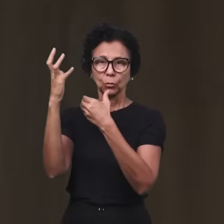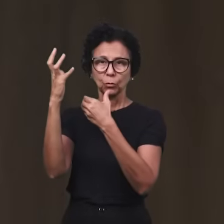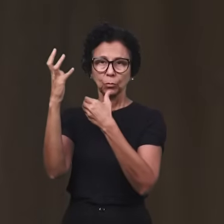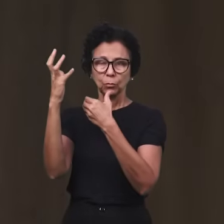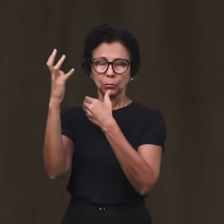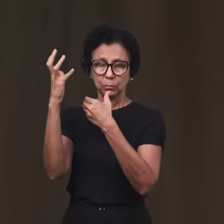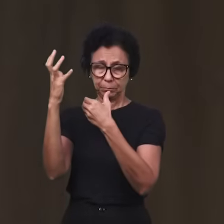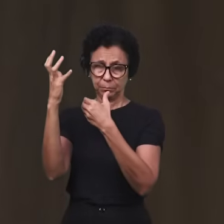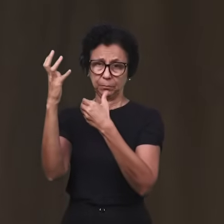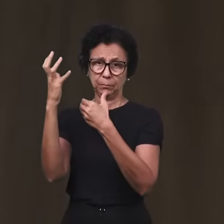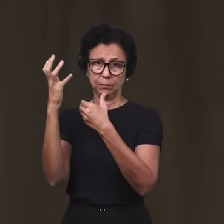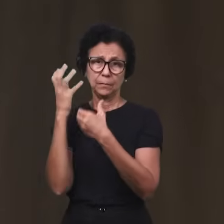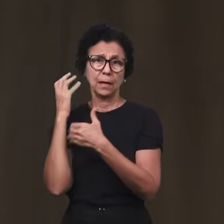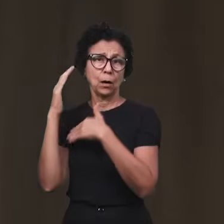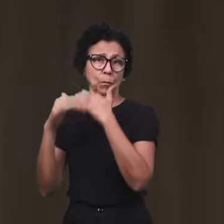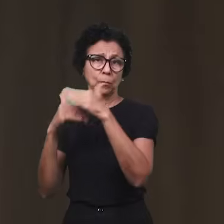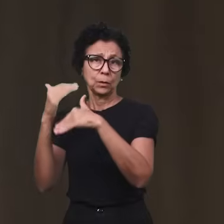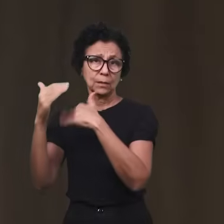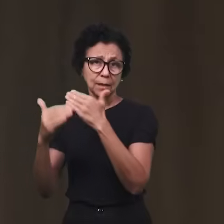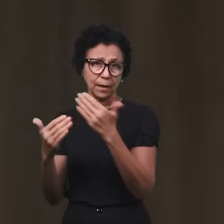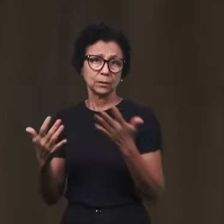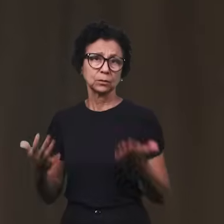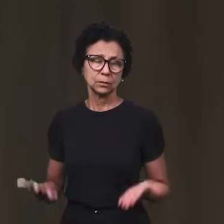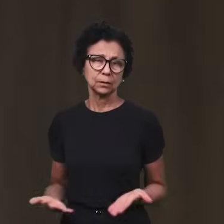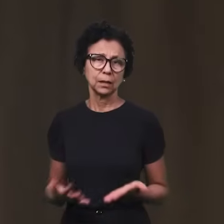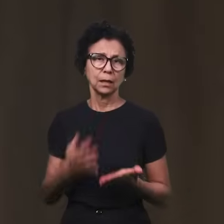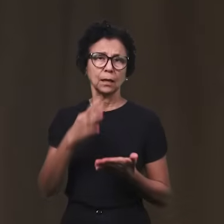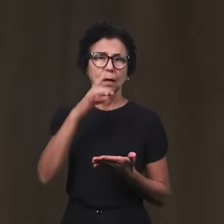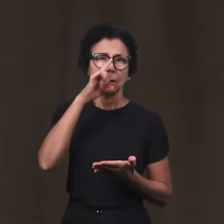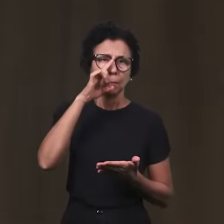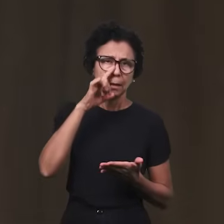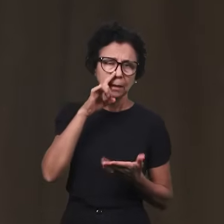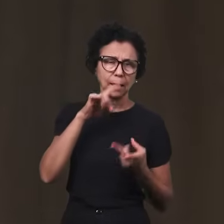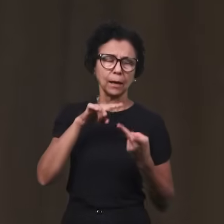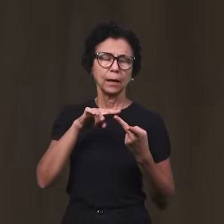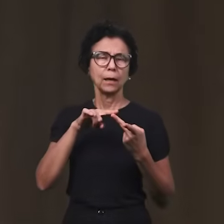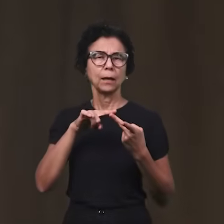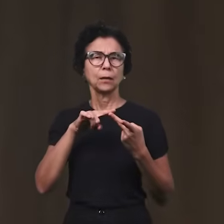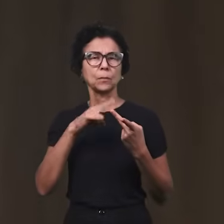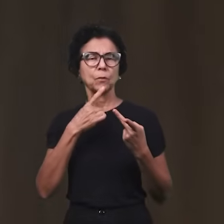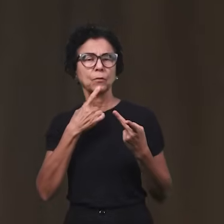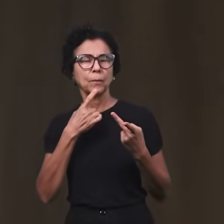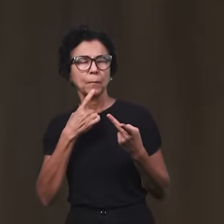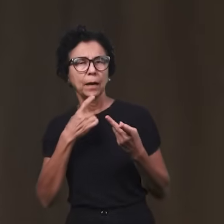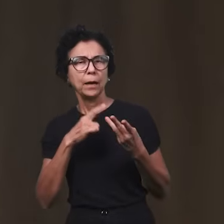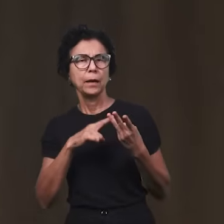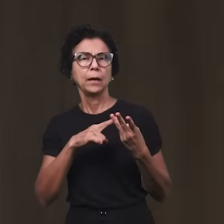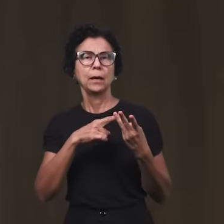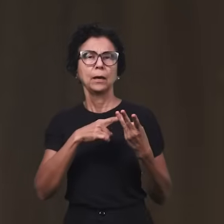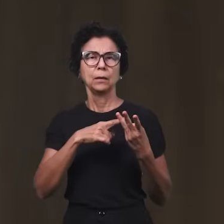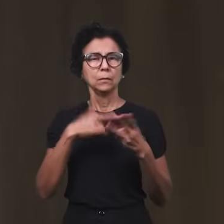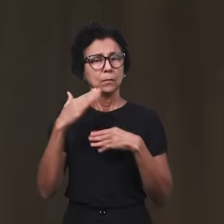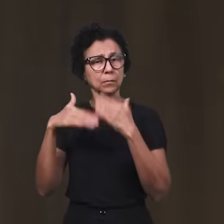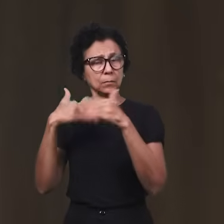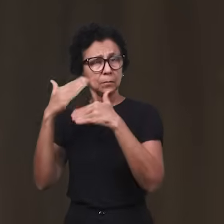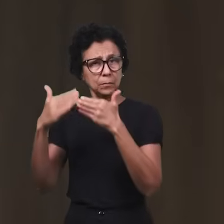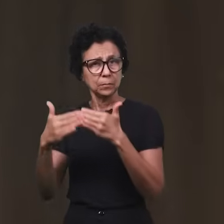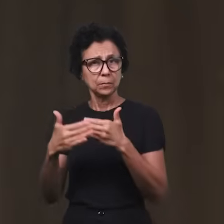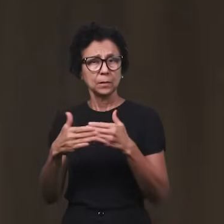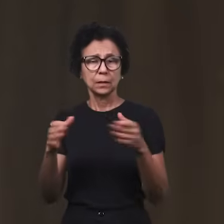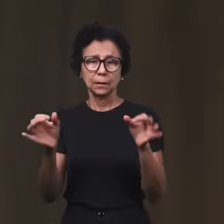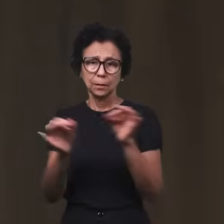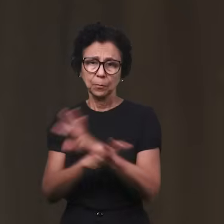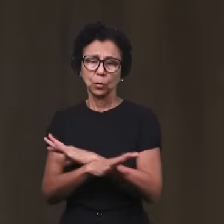maduro. E esse é o nosso processo na nossa vida espiritual. Quando a gente começa a buscar essa mansidão, essa sujeição, esse espírito